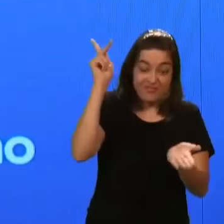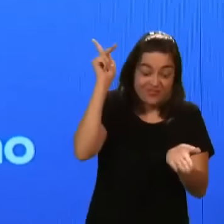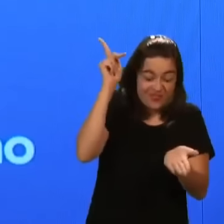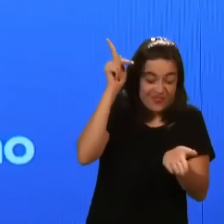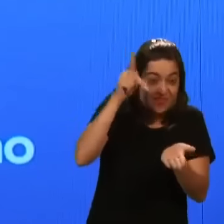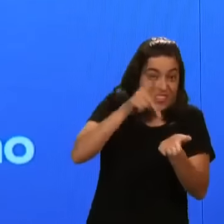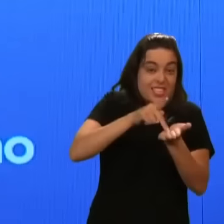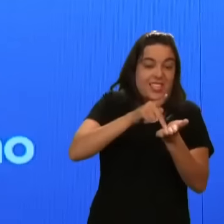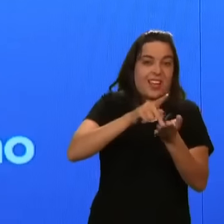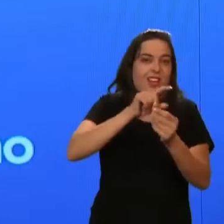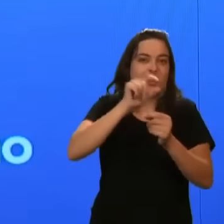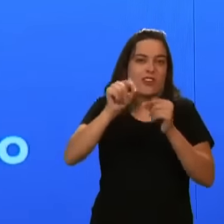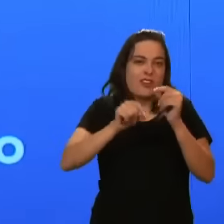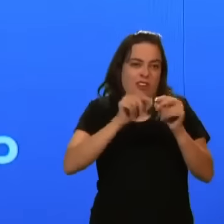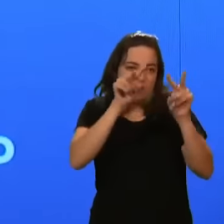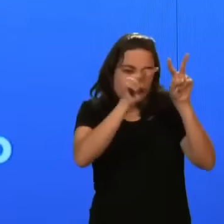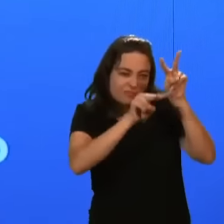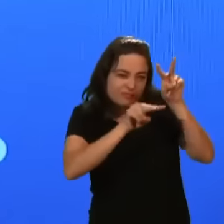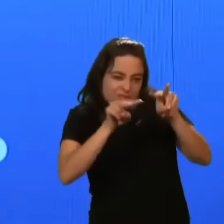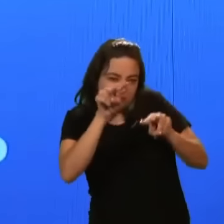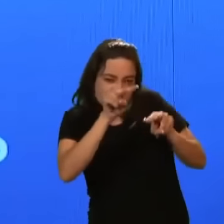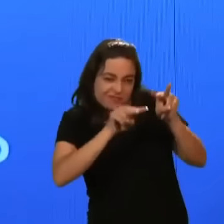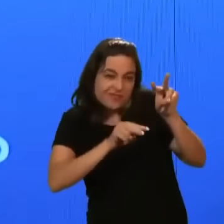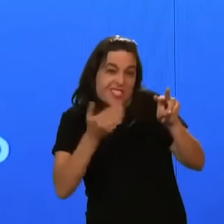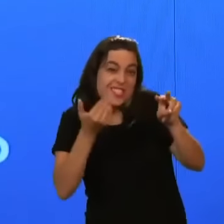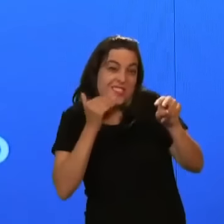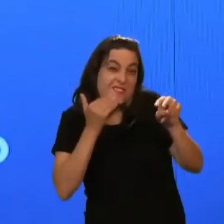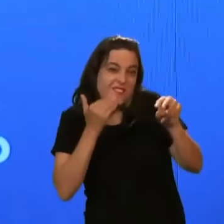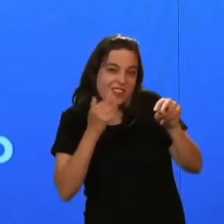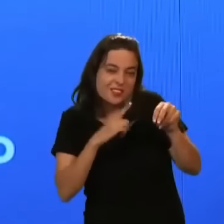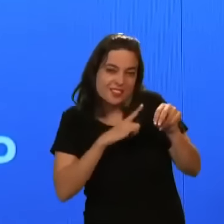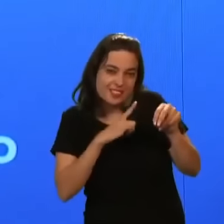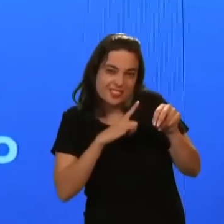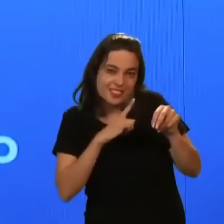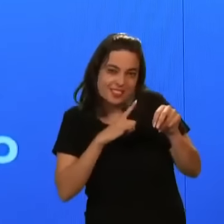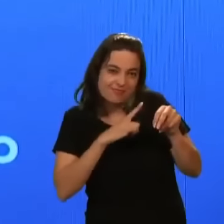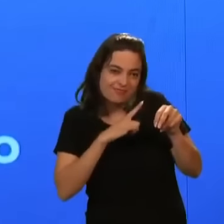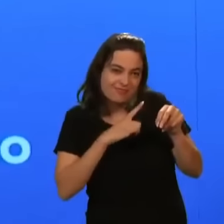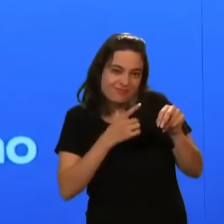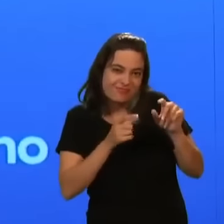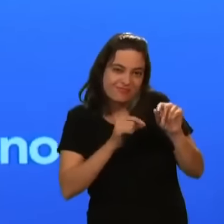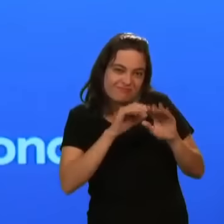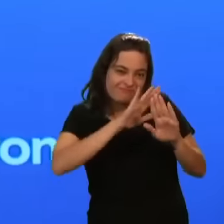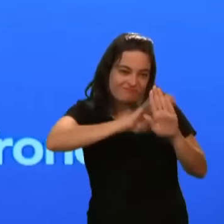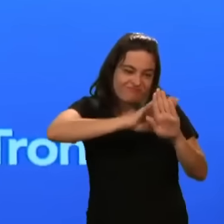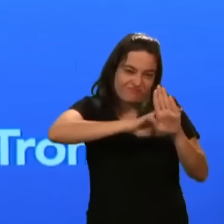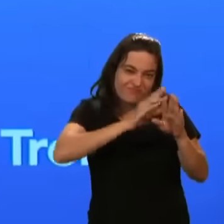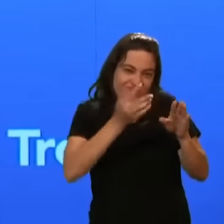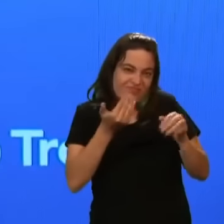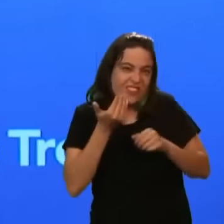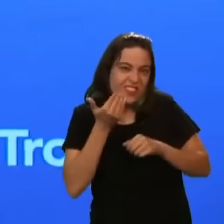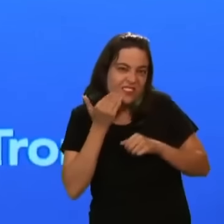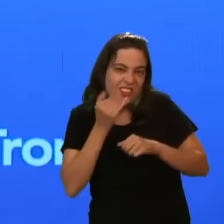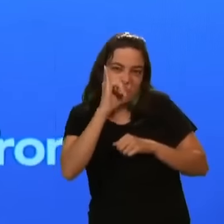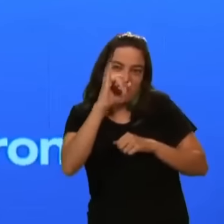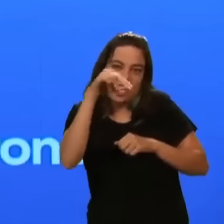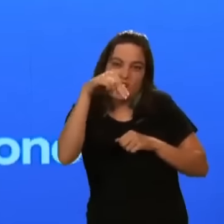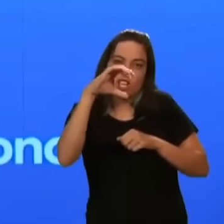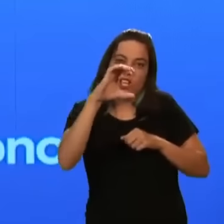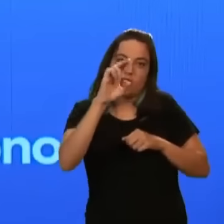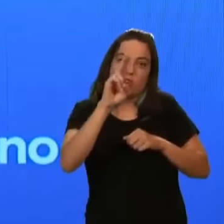ele é analisado e procura-se nele as inclusões. As imperfeições são chamadas de inclusões, que